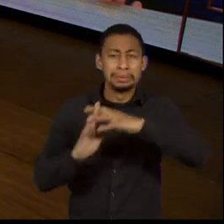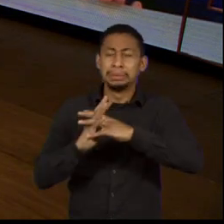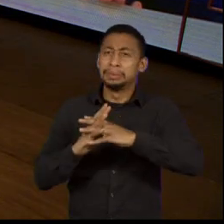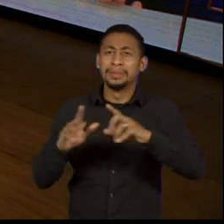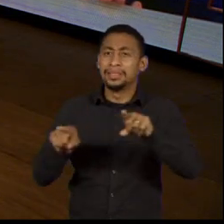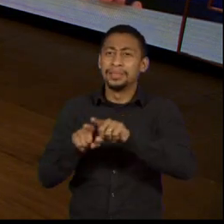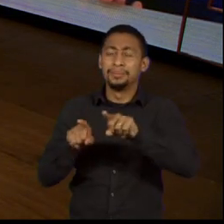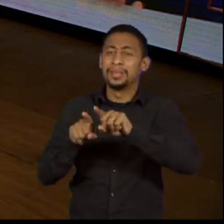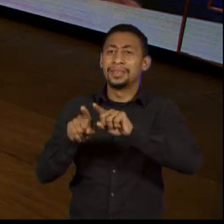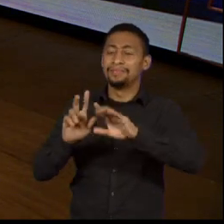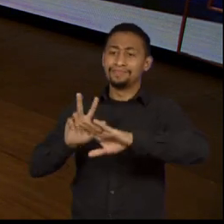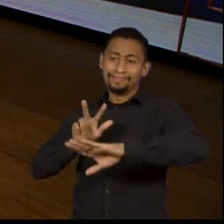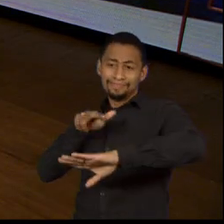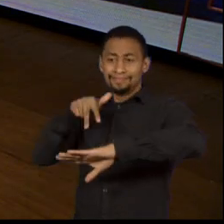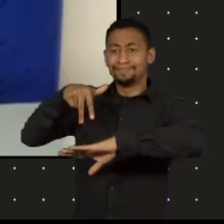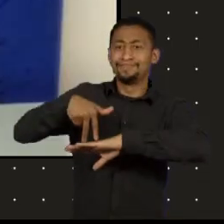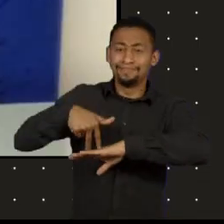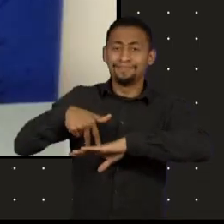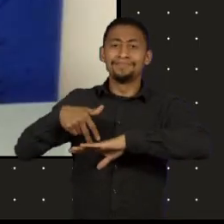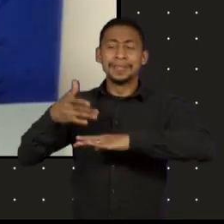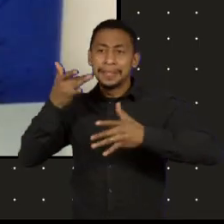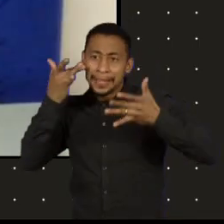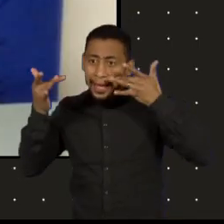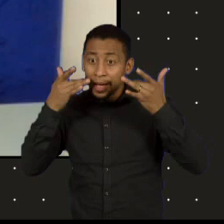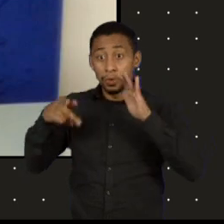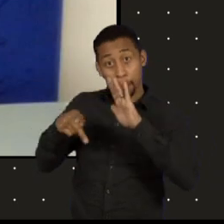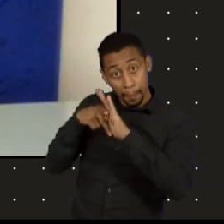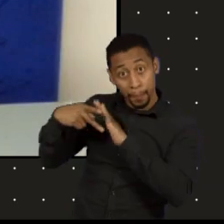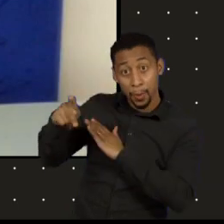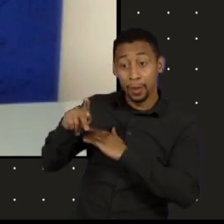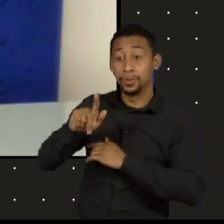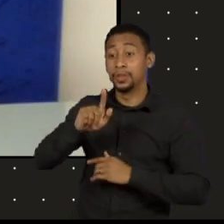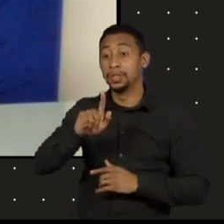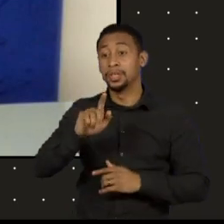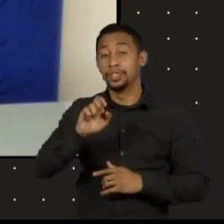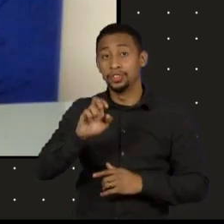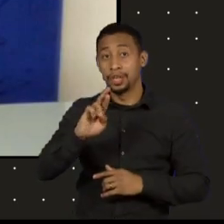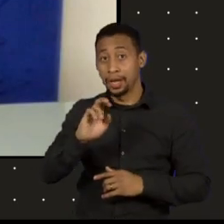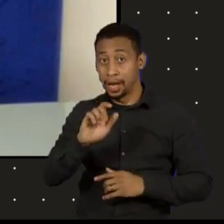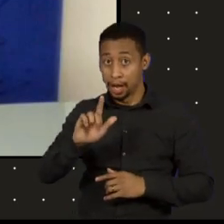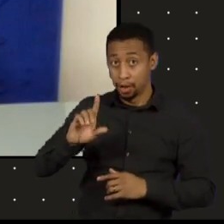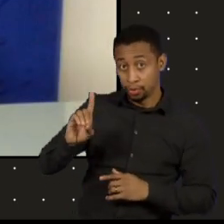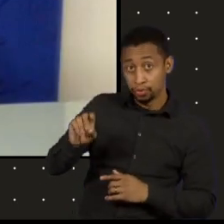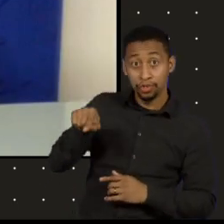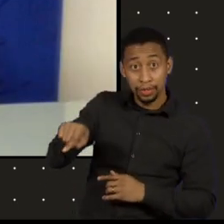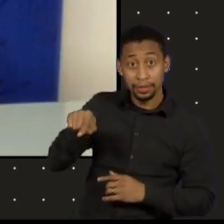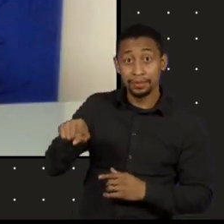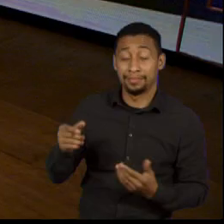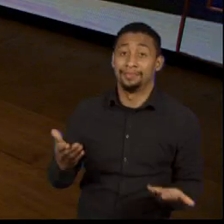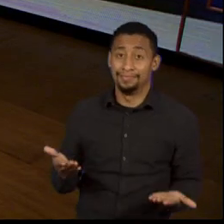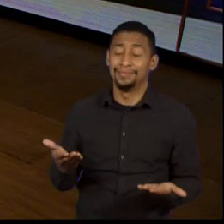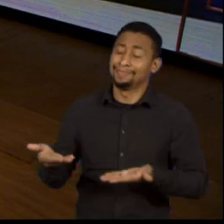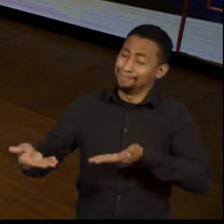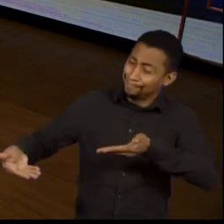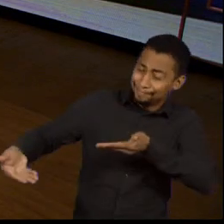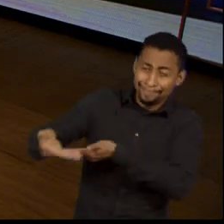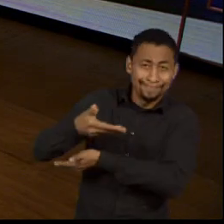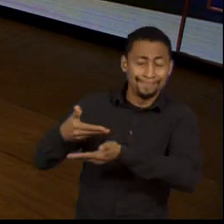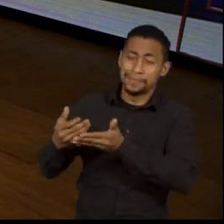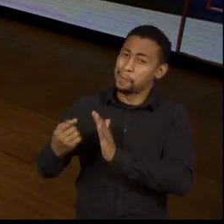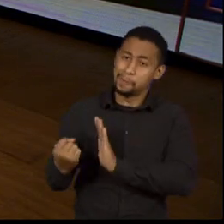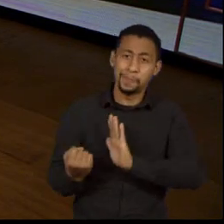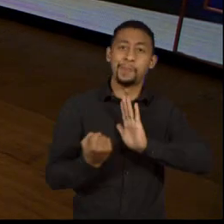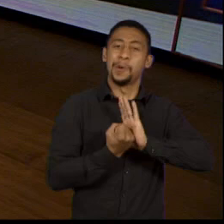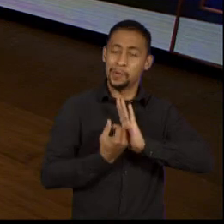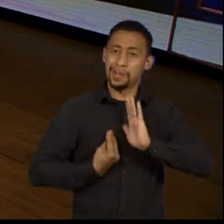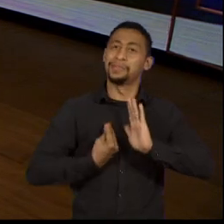né, de própria autoria do Gerald. Então, foi isso, foi uma relação que está aí, que ficou, acho